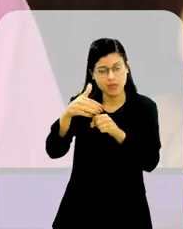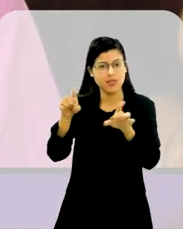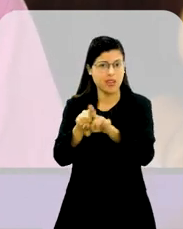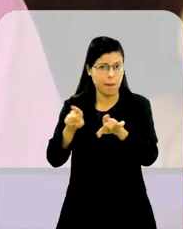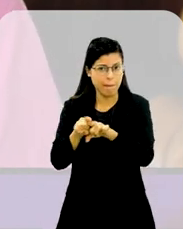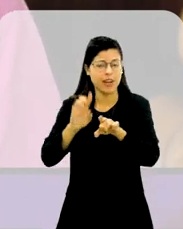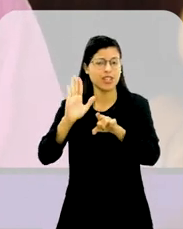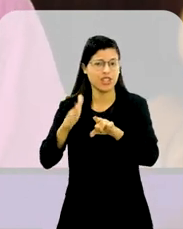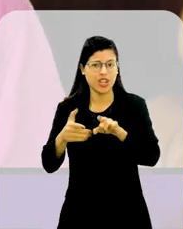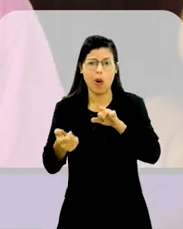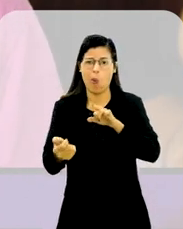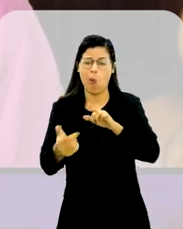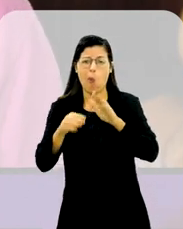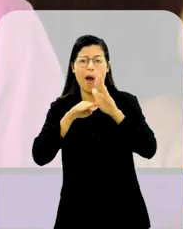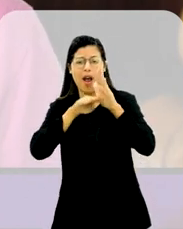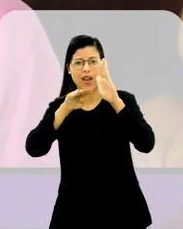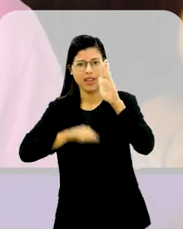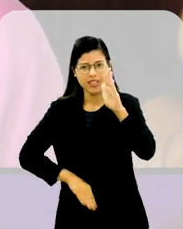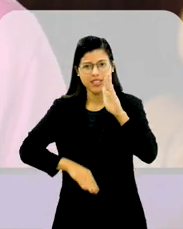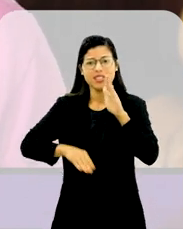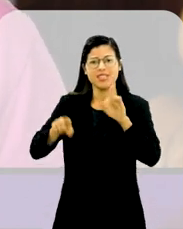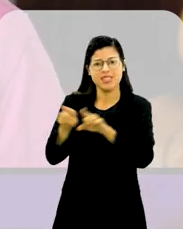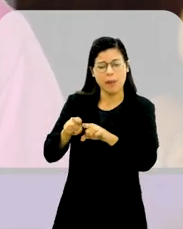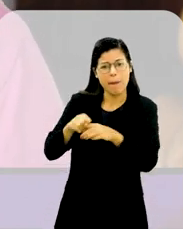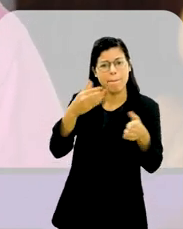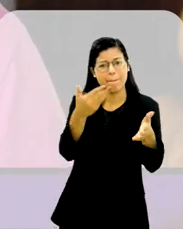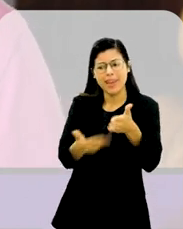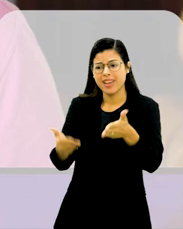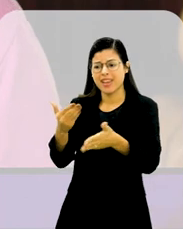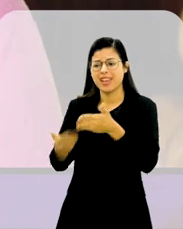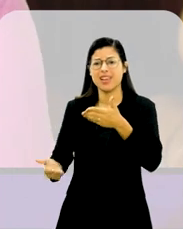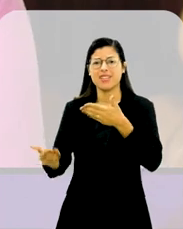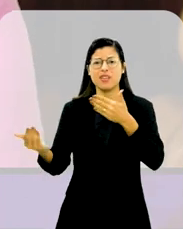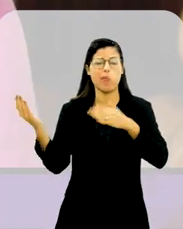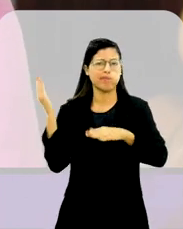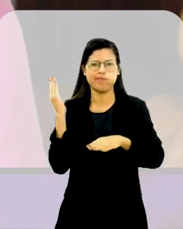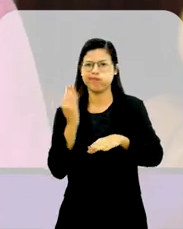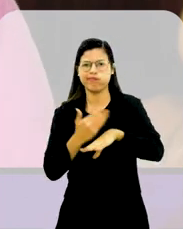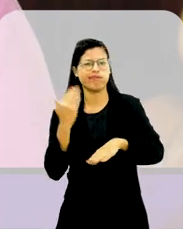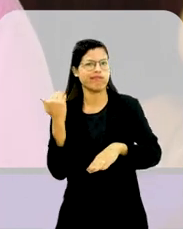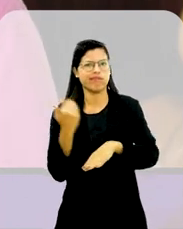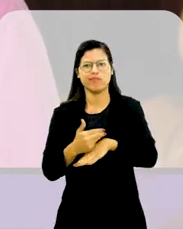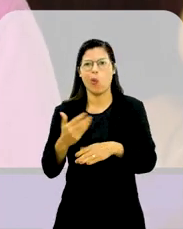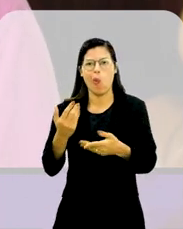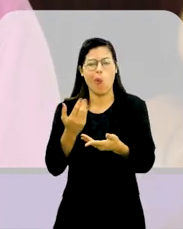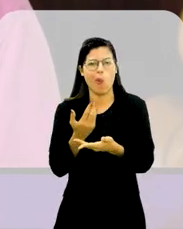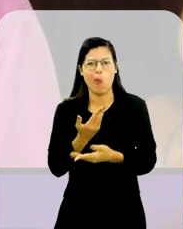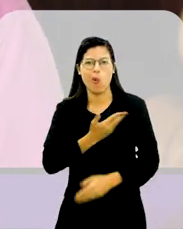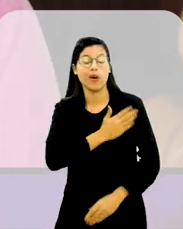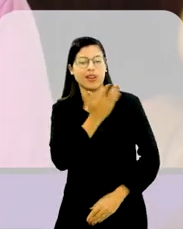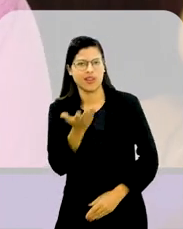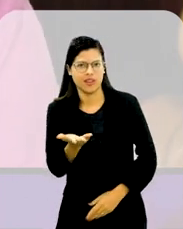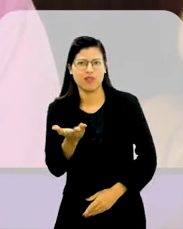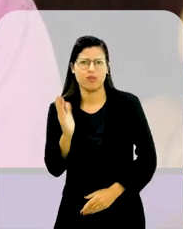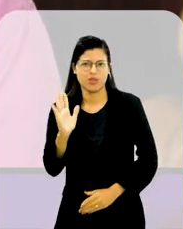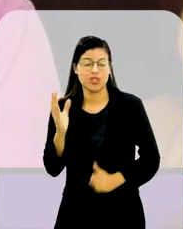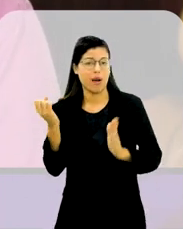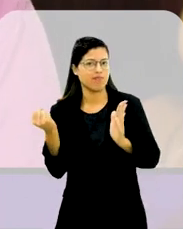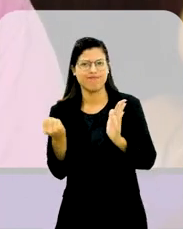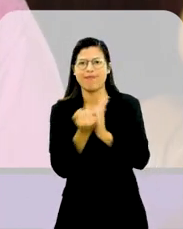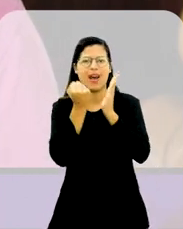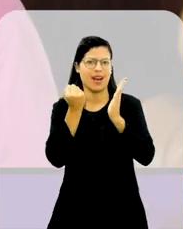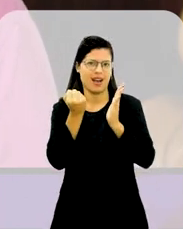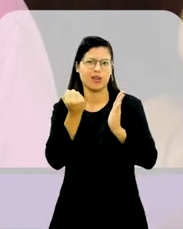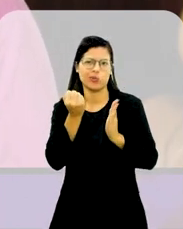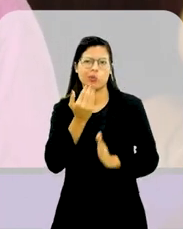zona do rebaixamento sofreu goleada vexatória horrorosa né que tá manchada na história do clube né do clube associativo